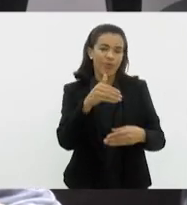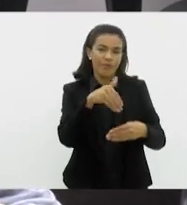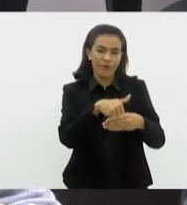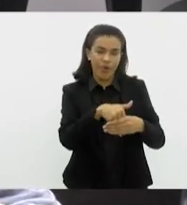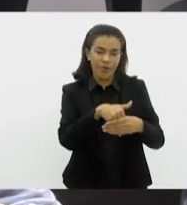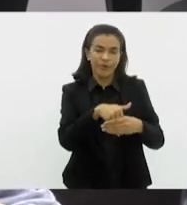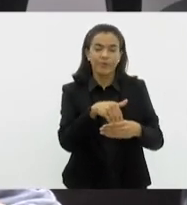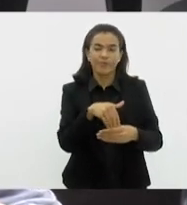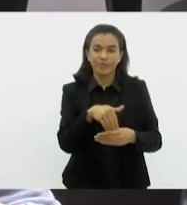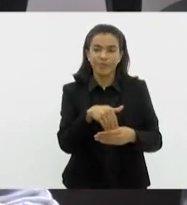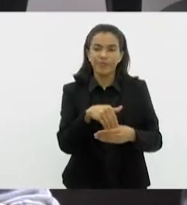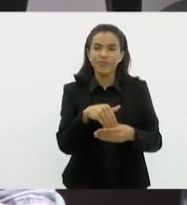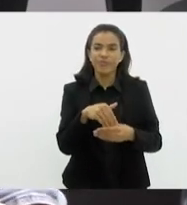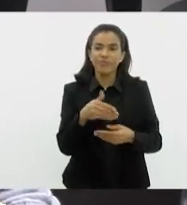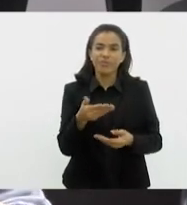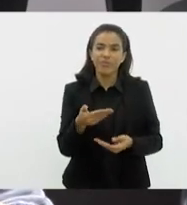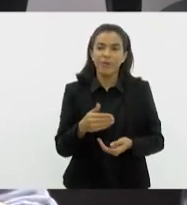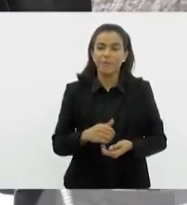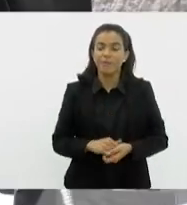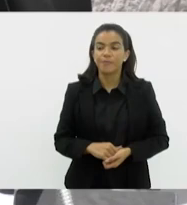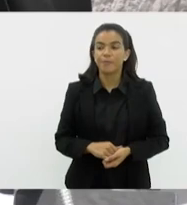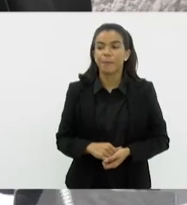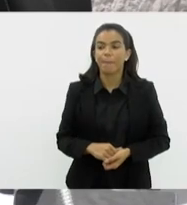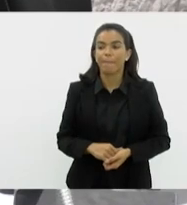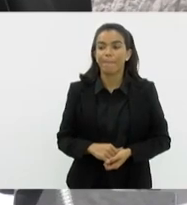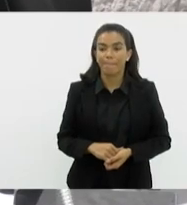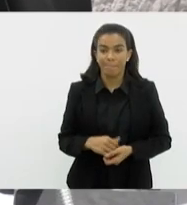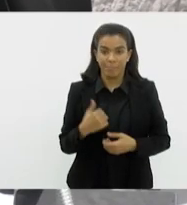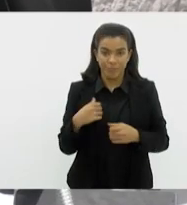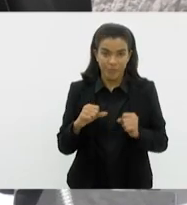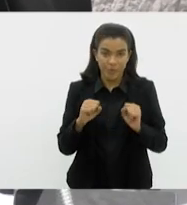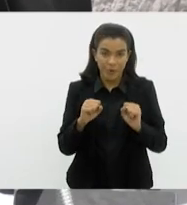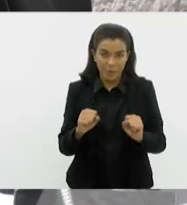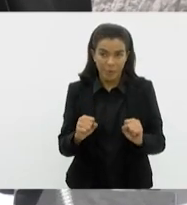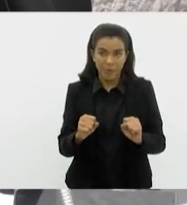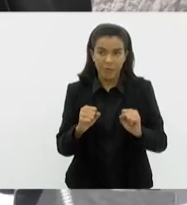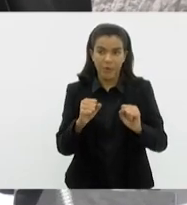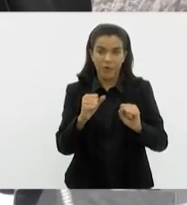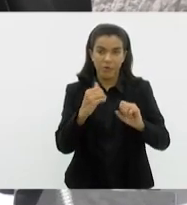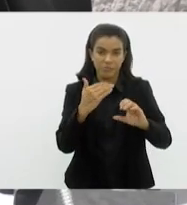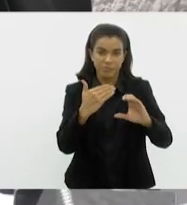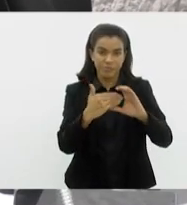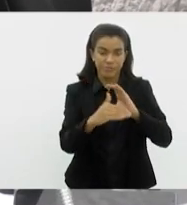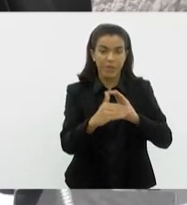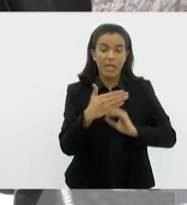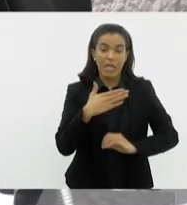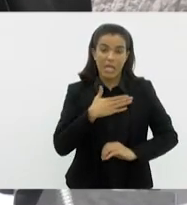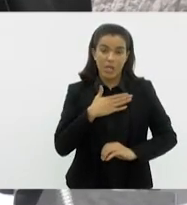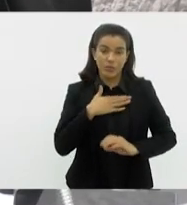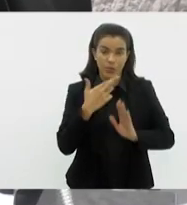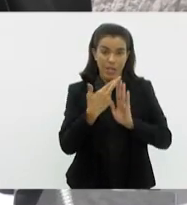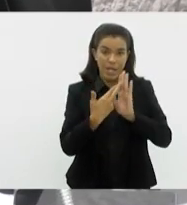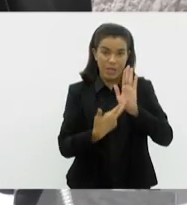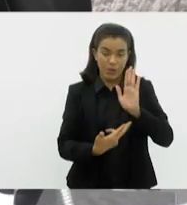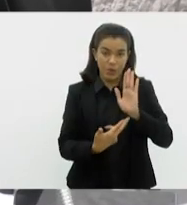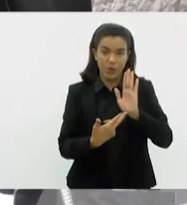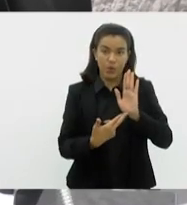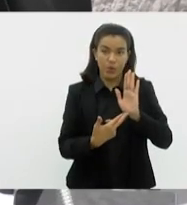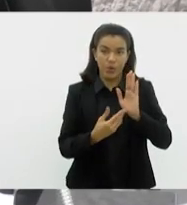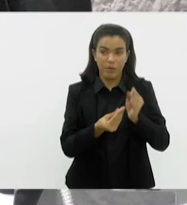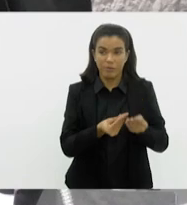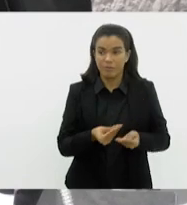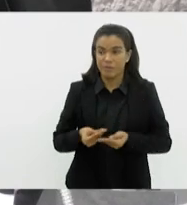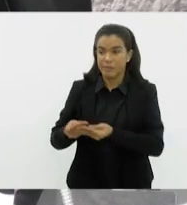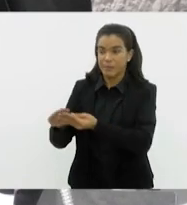fazer e uma, ele tira esse valor daí. Posso fazer um encaminhamento aqui? Eu sou o relator original da matéria. Passar a relatoria para